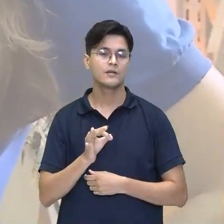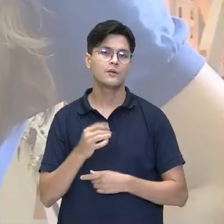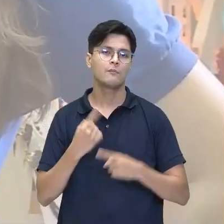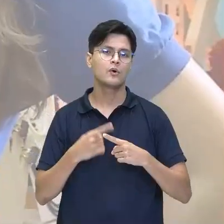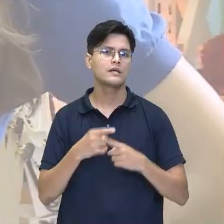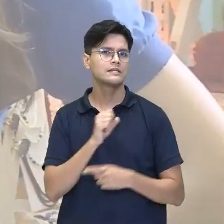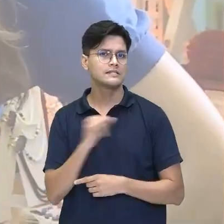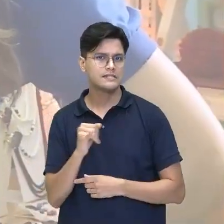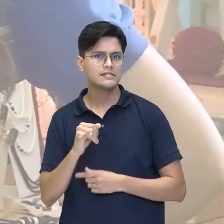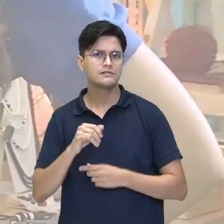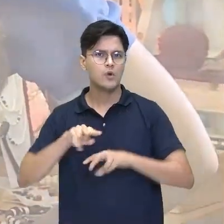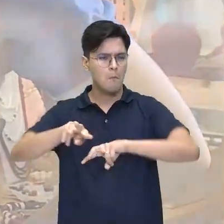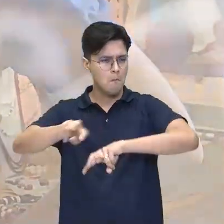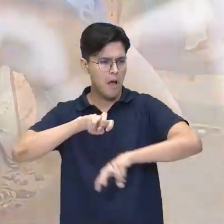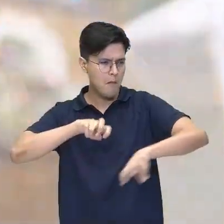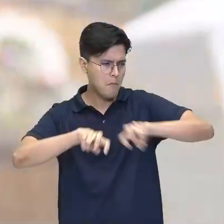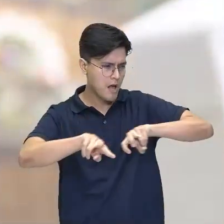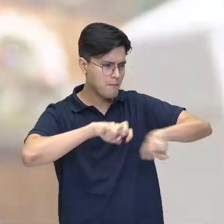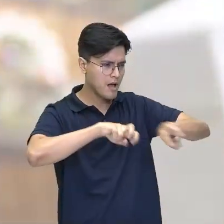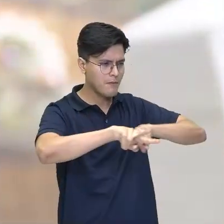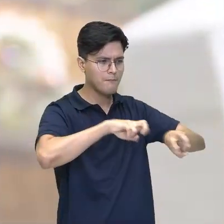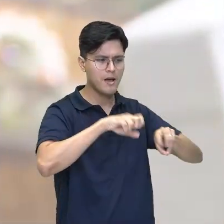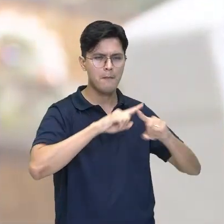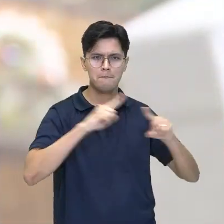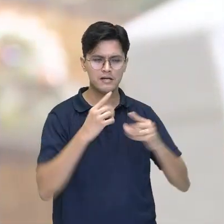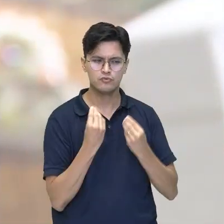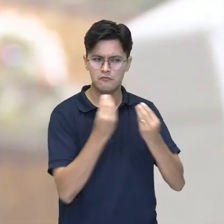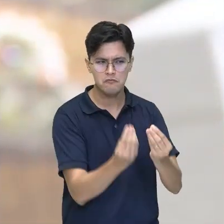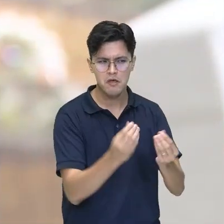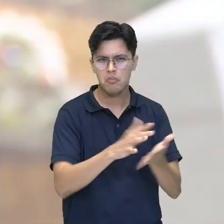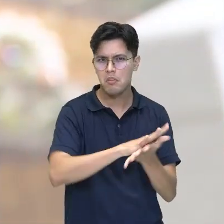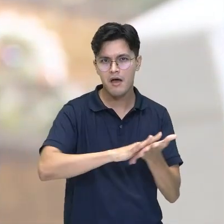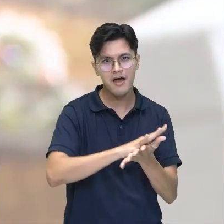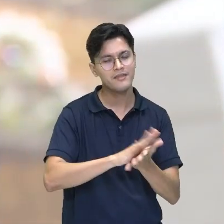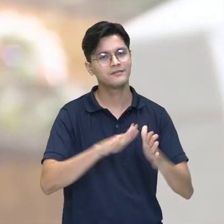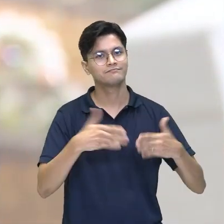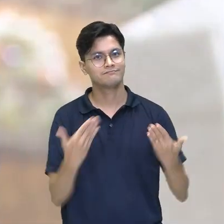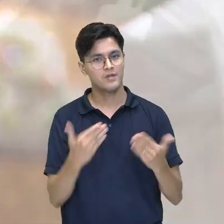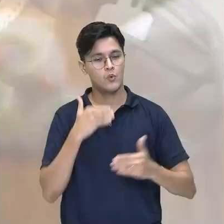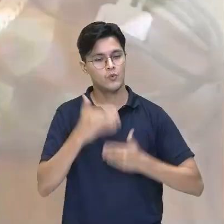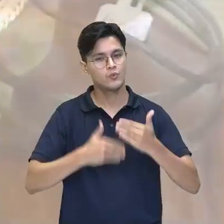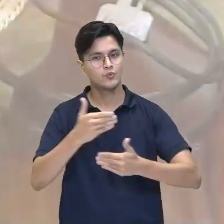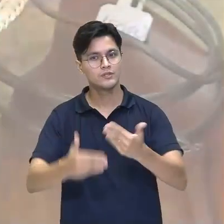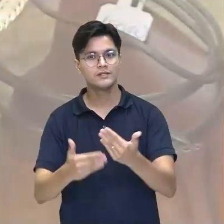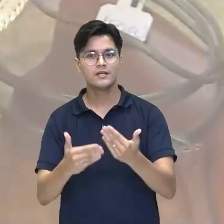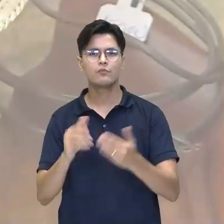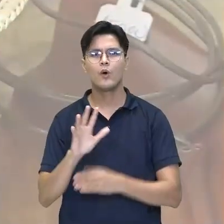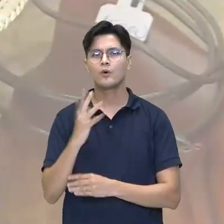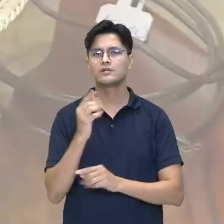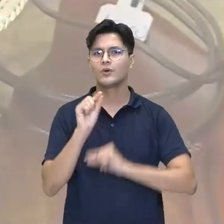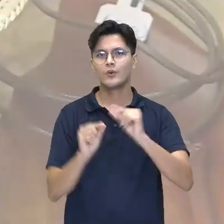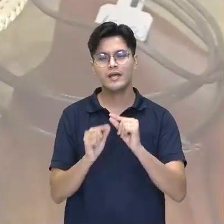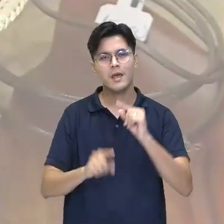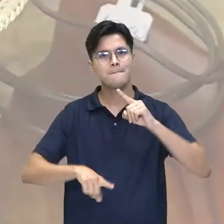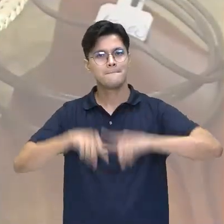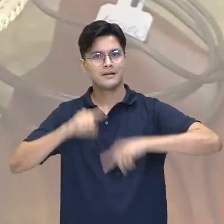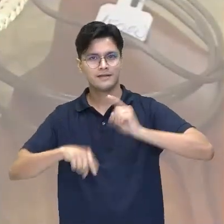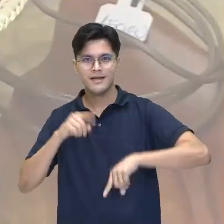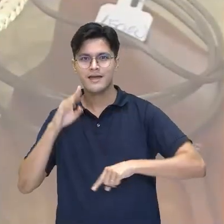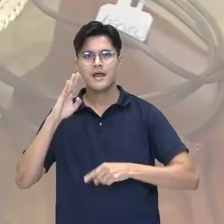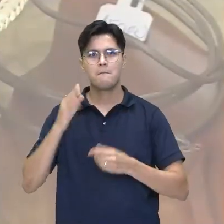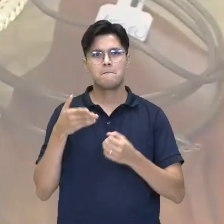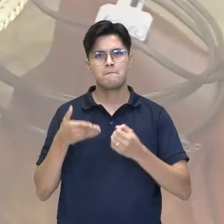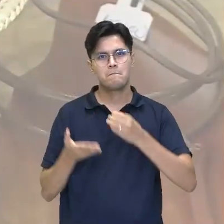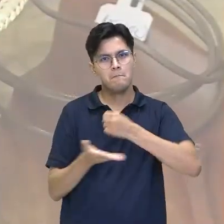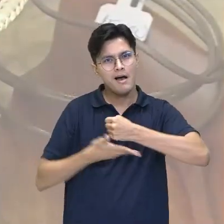só tirar e não repor, com o tempo, além de não ter mais essa matéria-prima, você